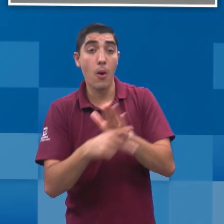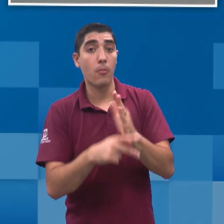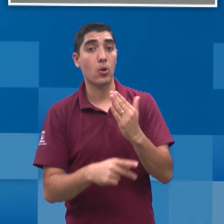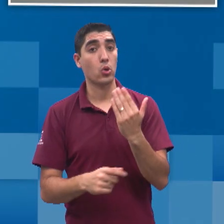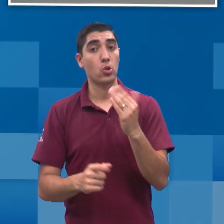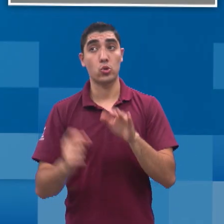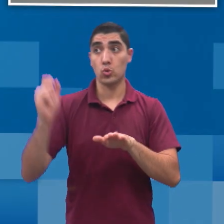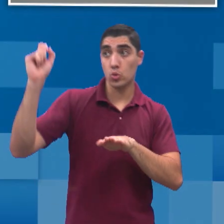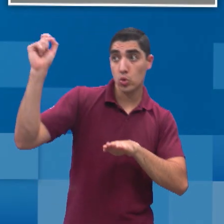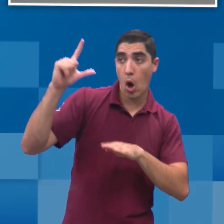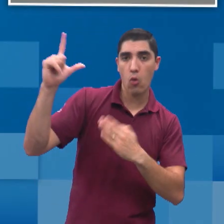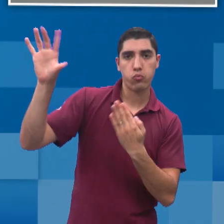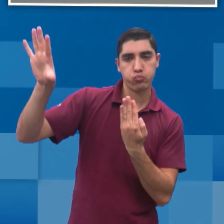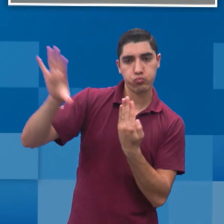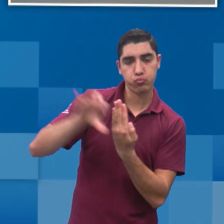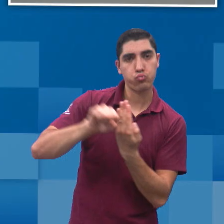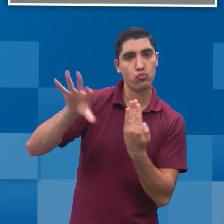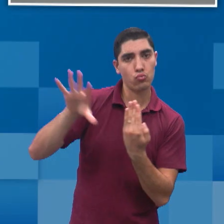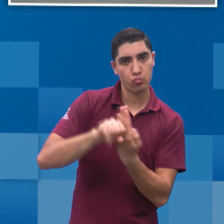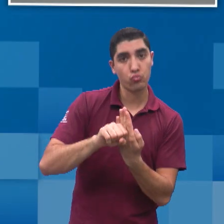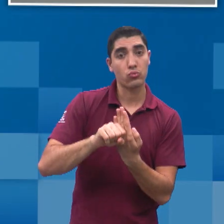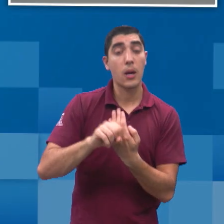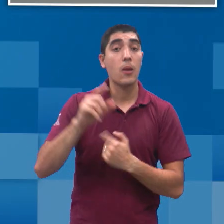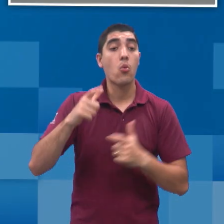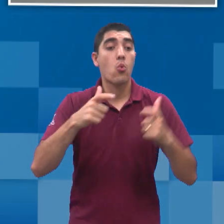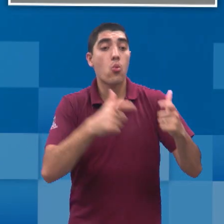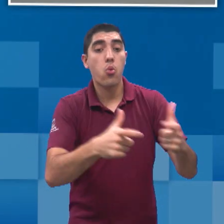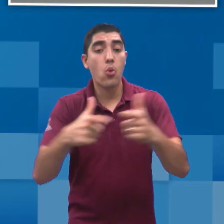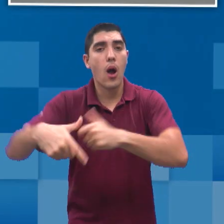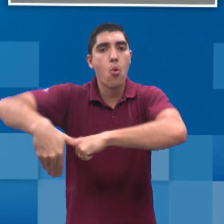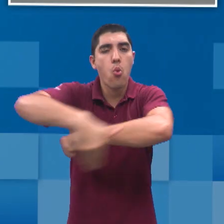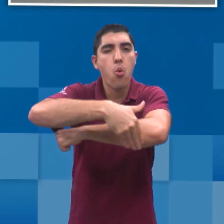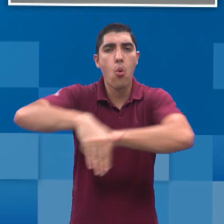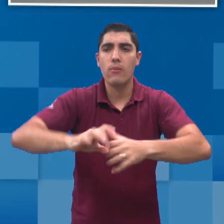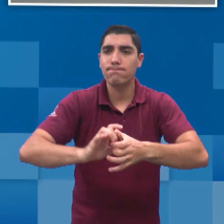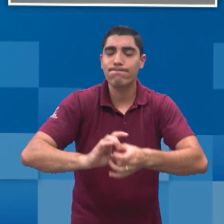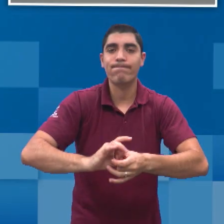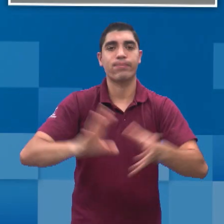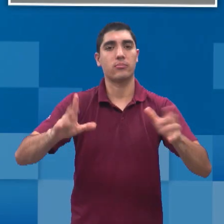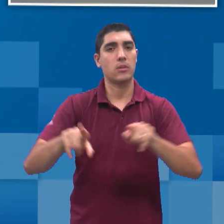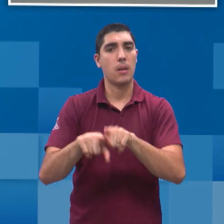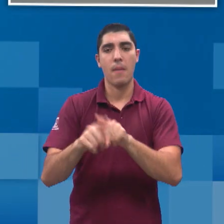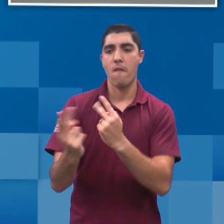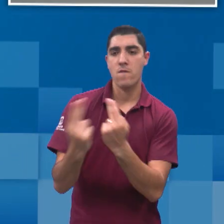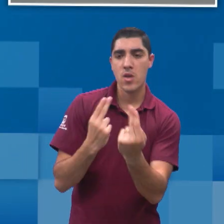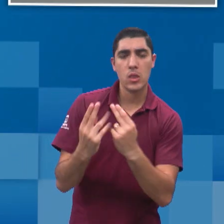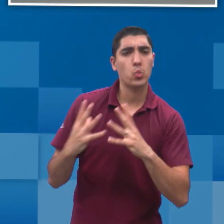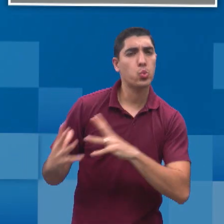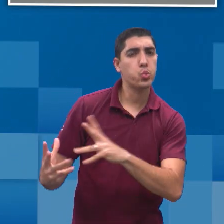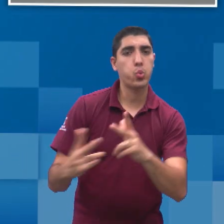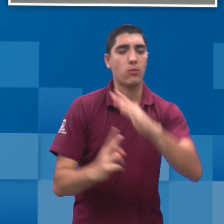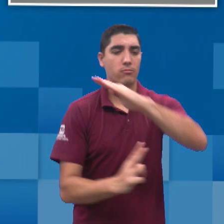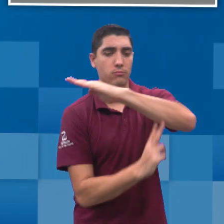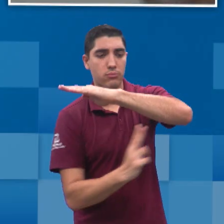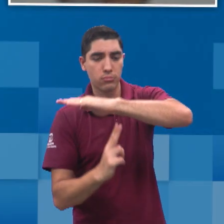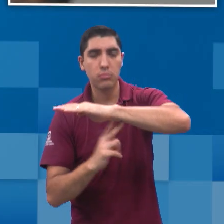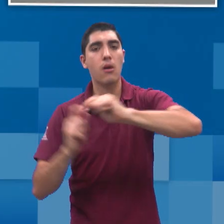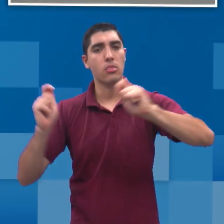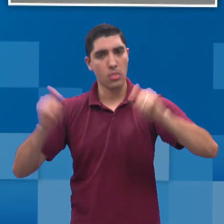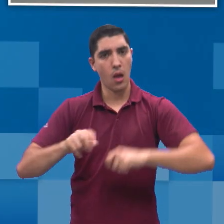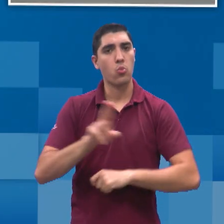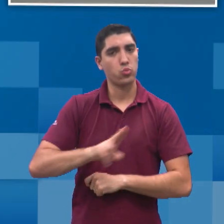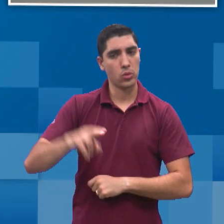fotovoltaica nas principais vias públicas e passarelas do município de São José dos Campos e da outras